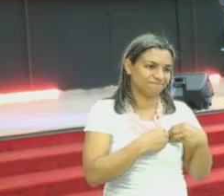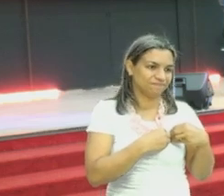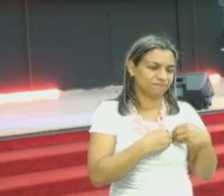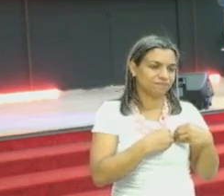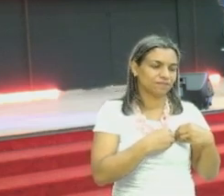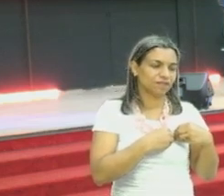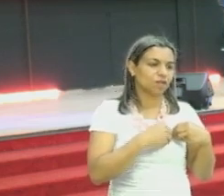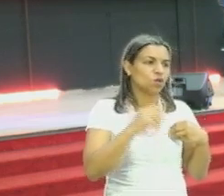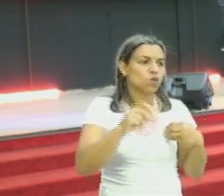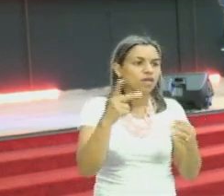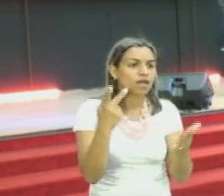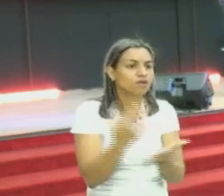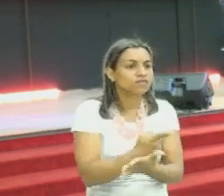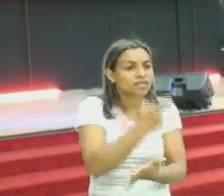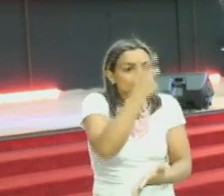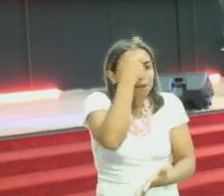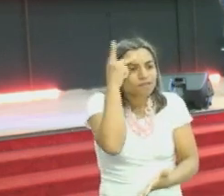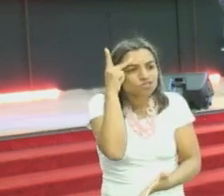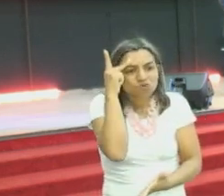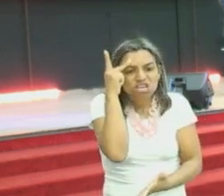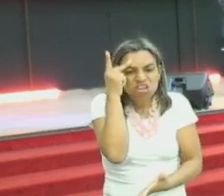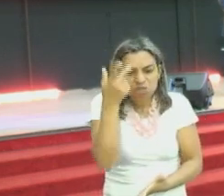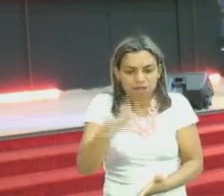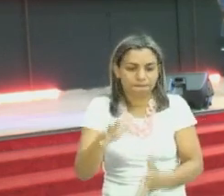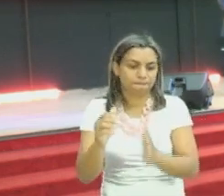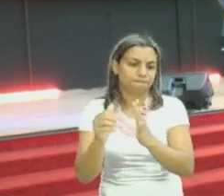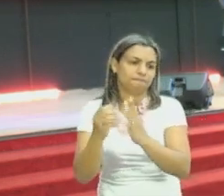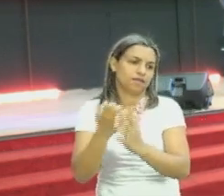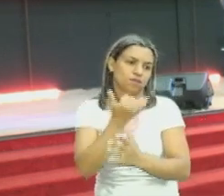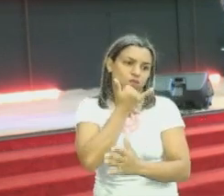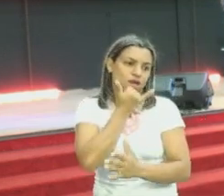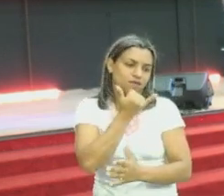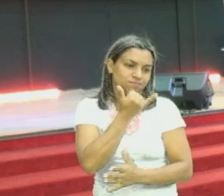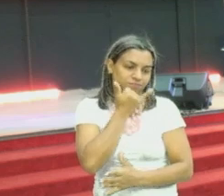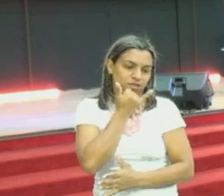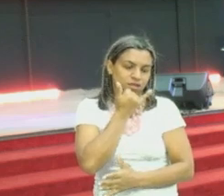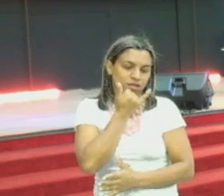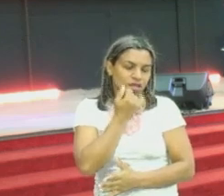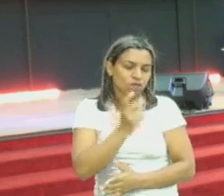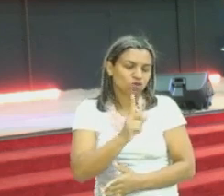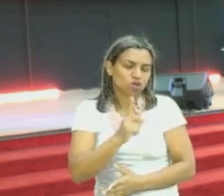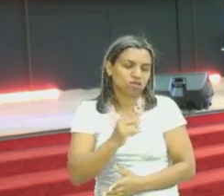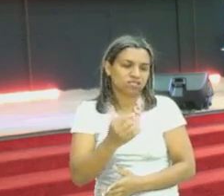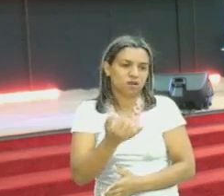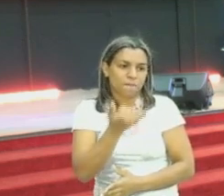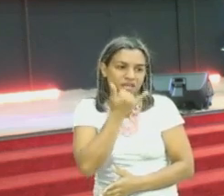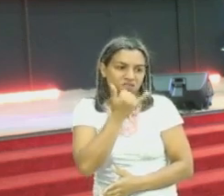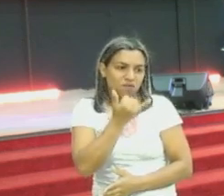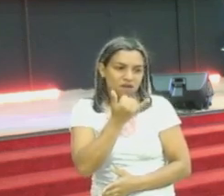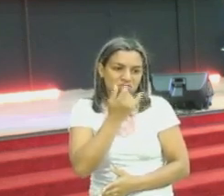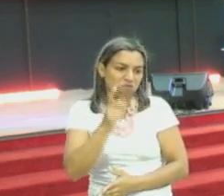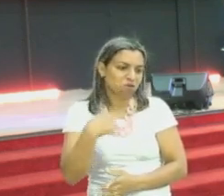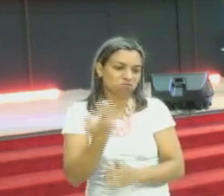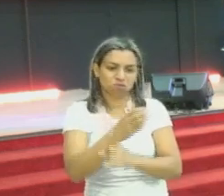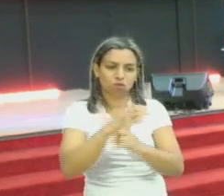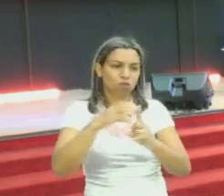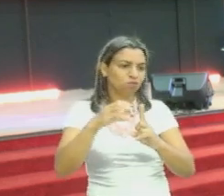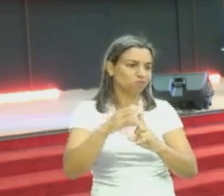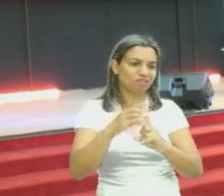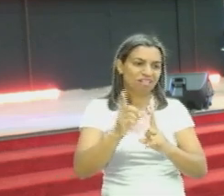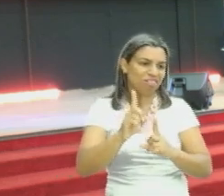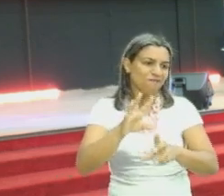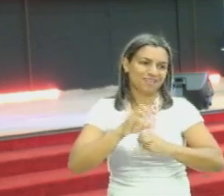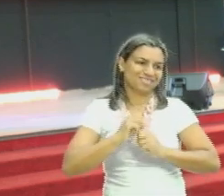que acontece com alguém quando não perdoa? Quando não perdoamos, o nosso culto não é